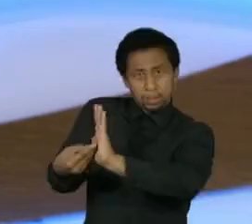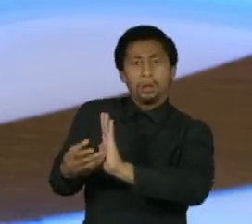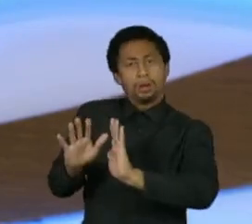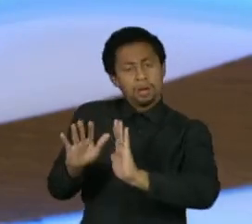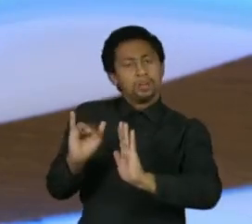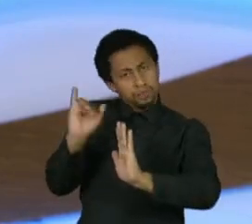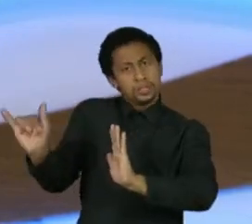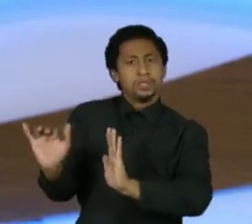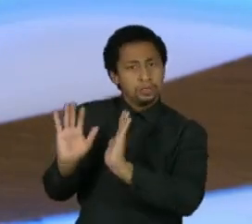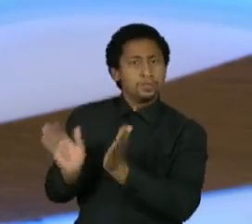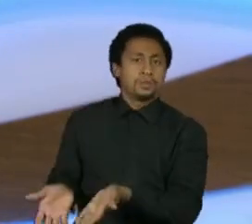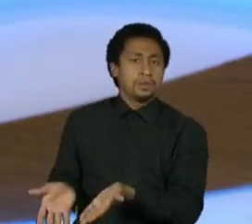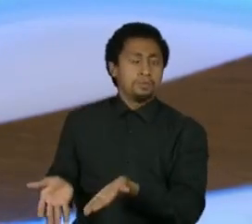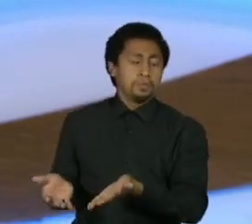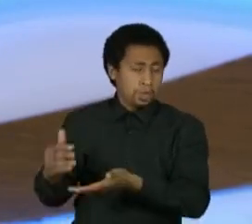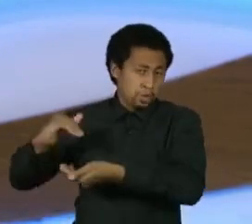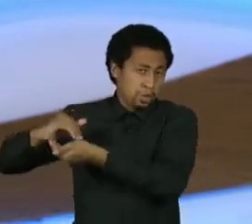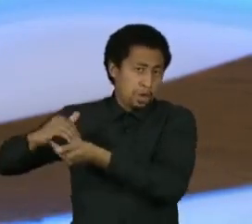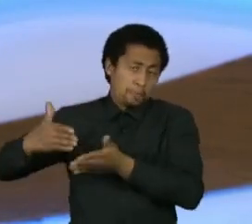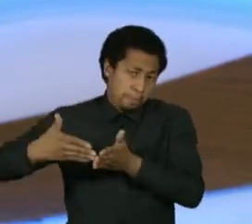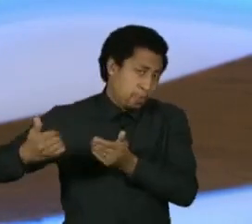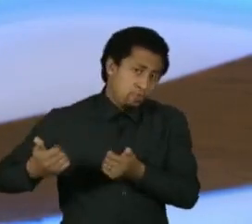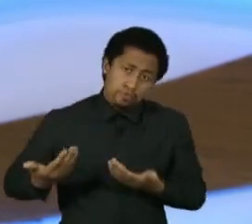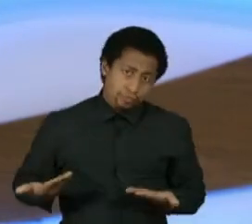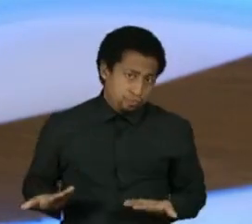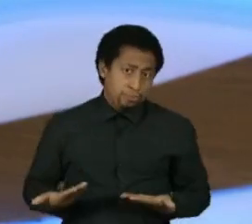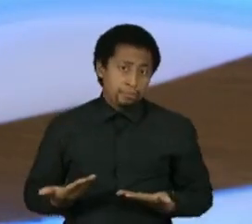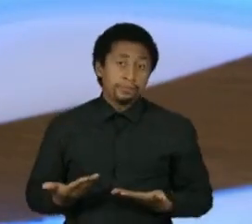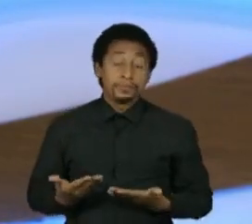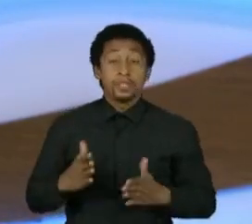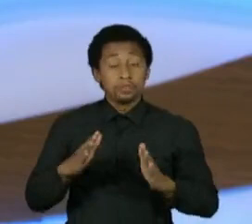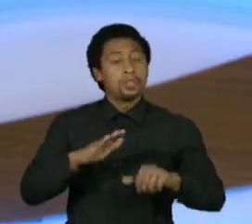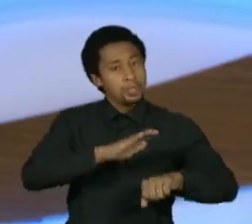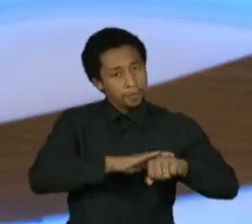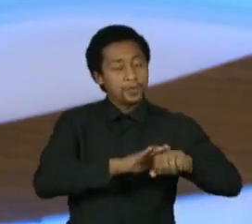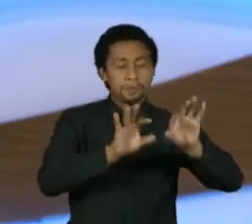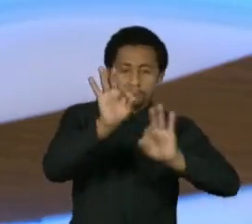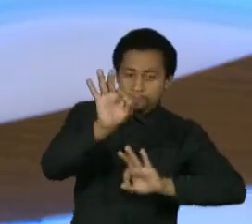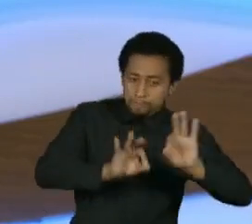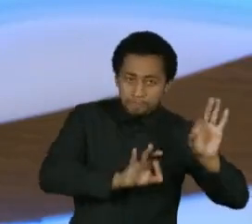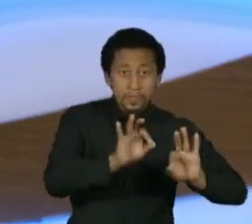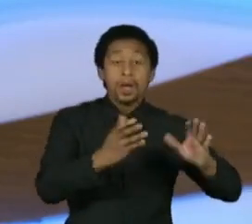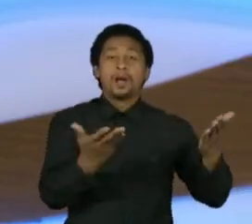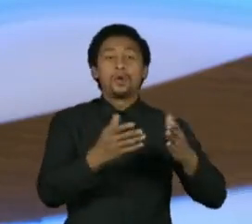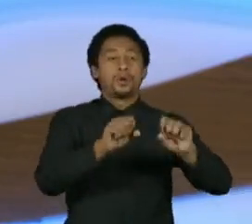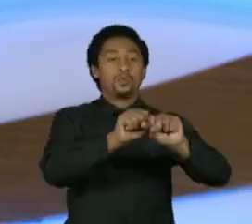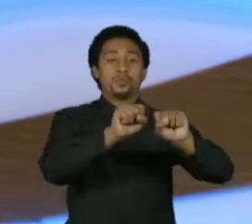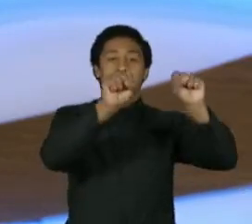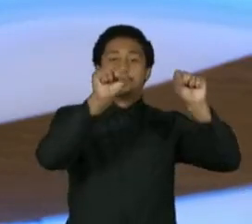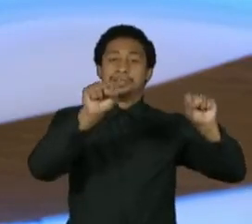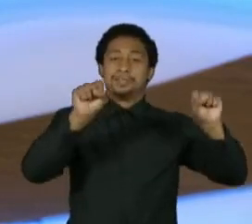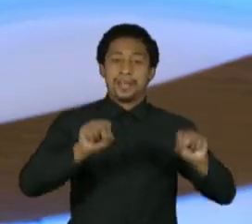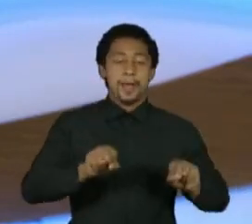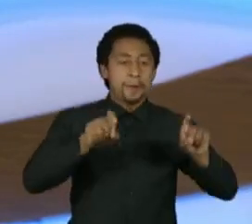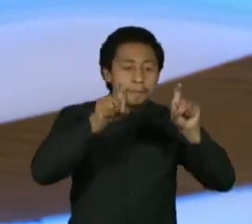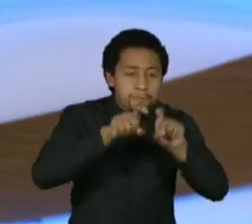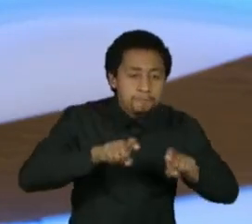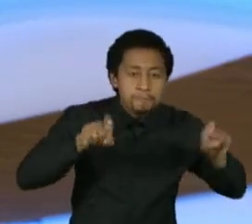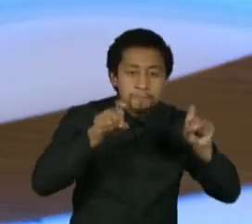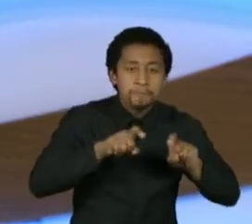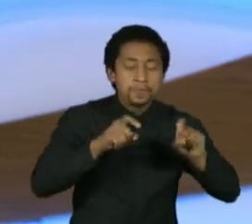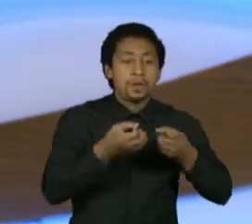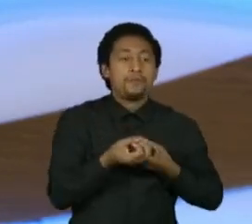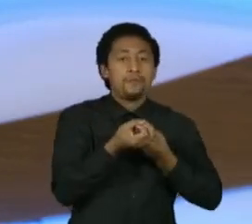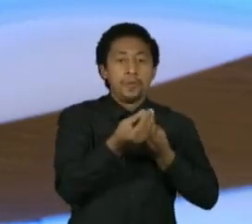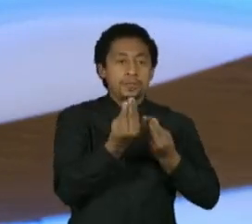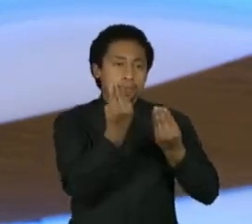que era um desejo do Supremo Tribunal Federal, da motivação disso. E fizemos um sistema hoje informatizado, absolutamente transparente na Comissão Mista